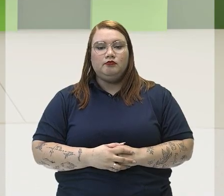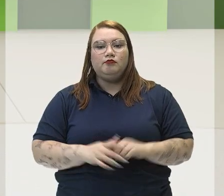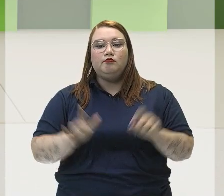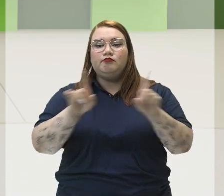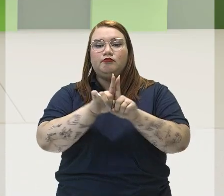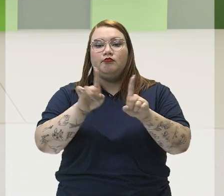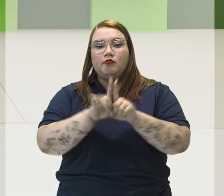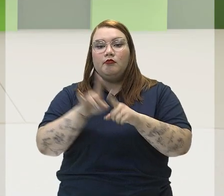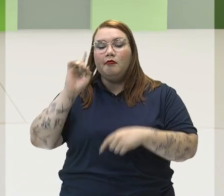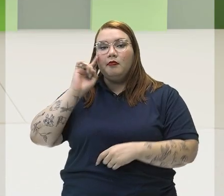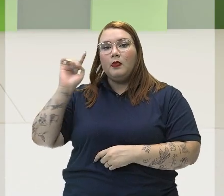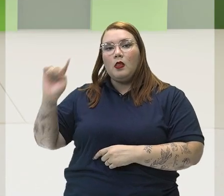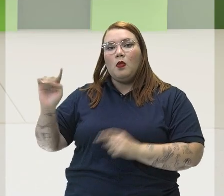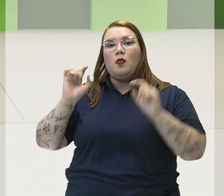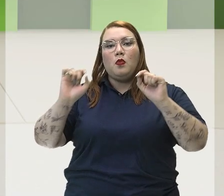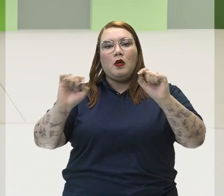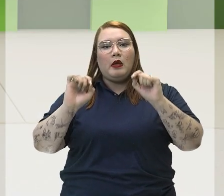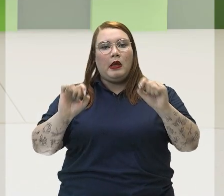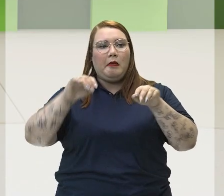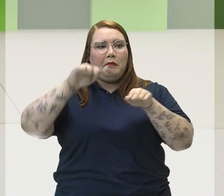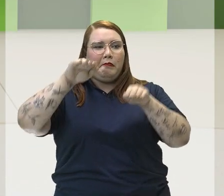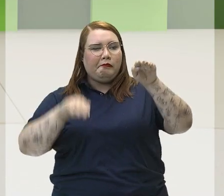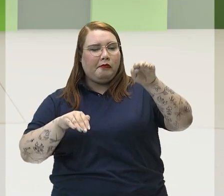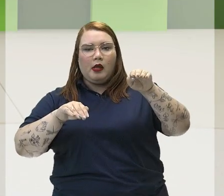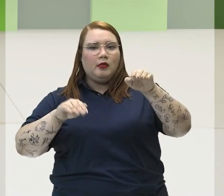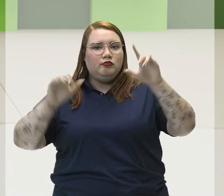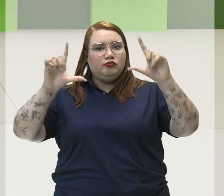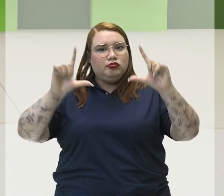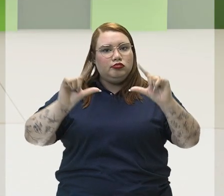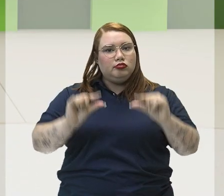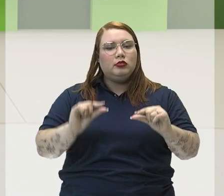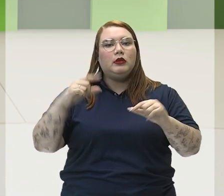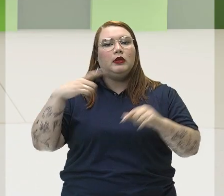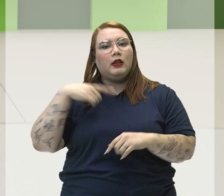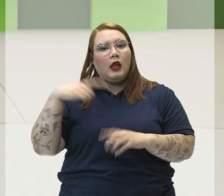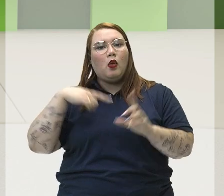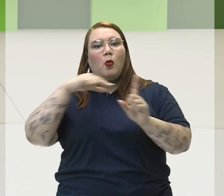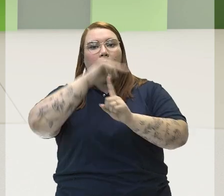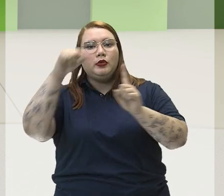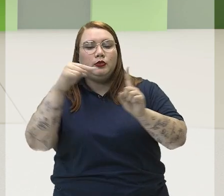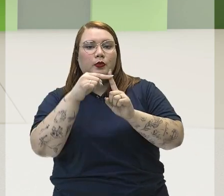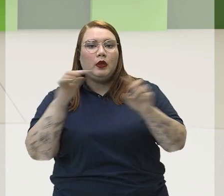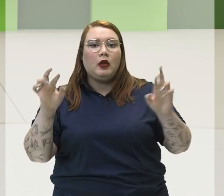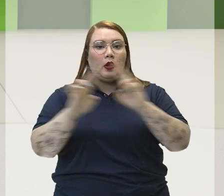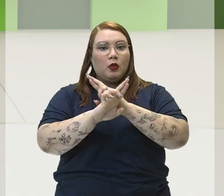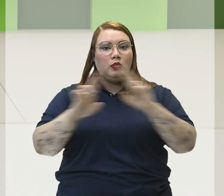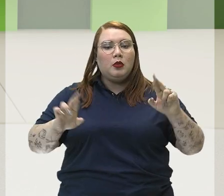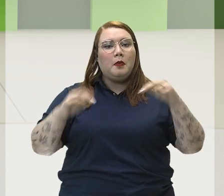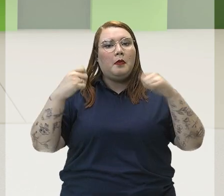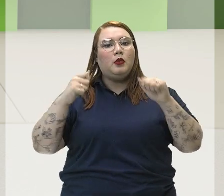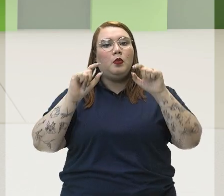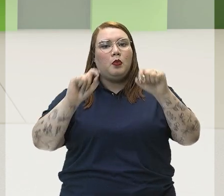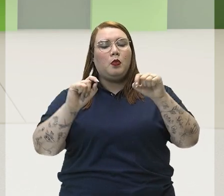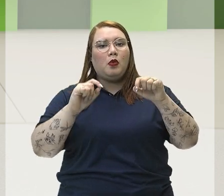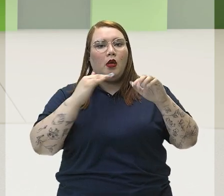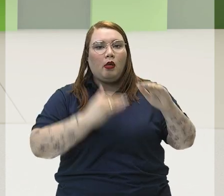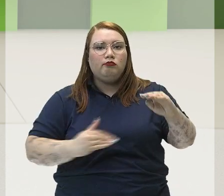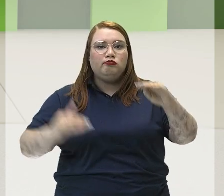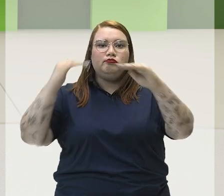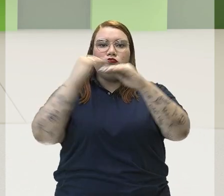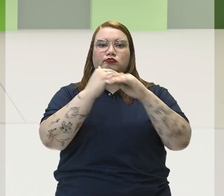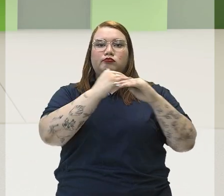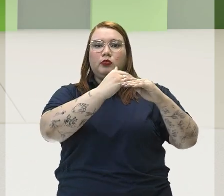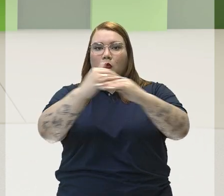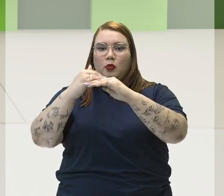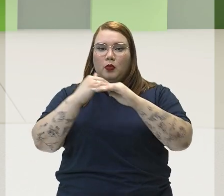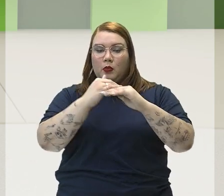a redução das desigualdades, a gente vai encontrar metas relacionadas à redução das desigualdades lá no objetivo